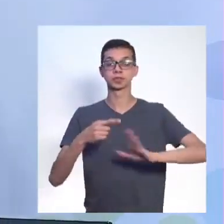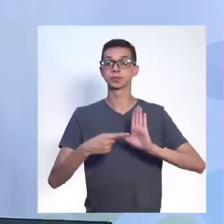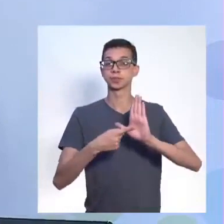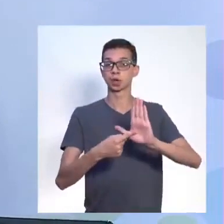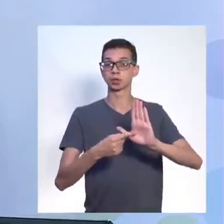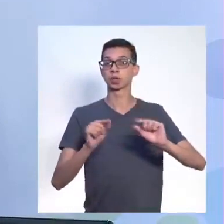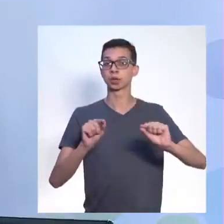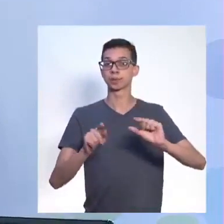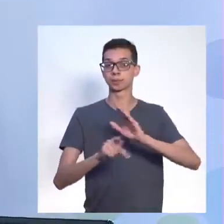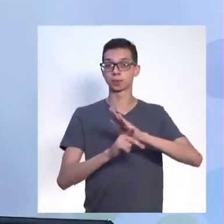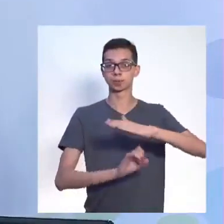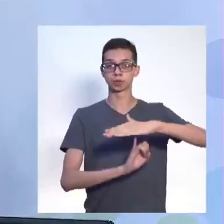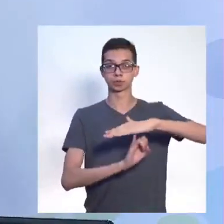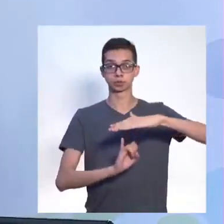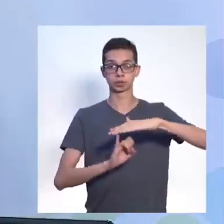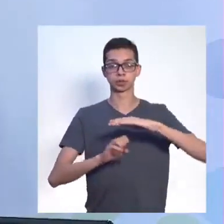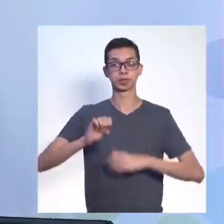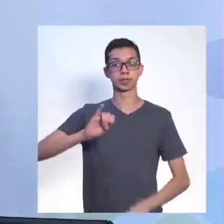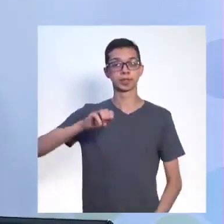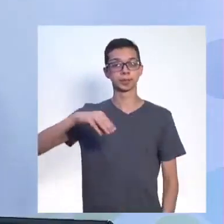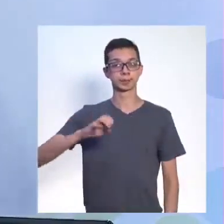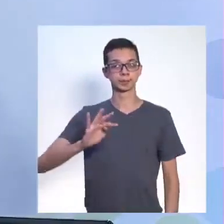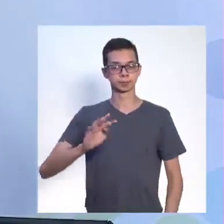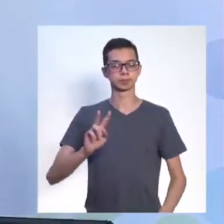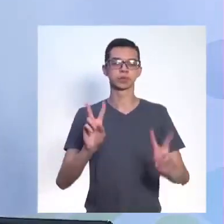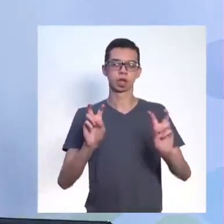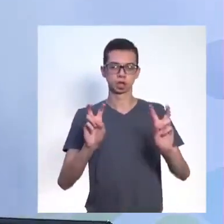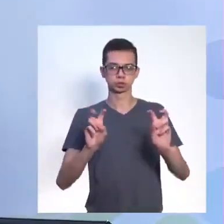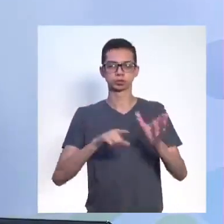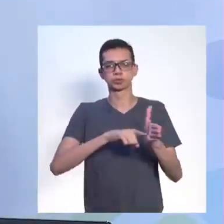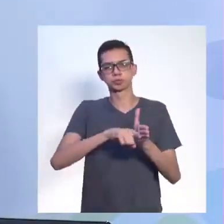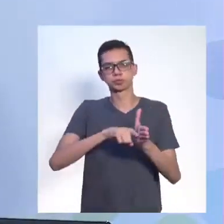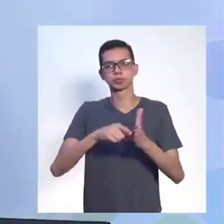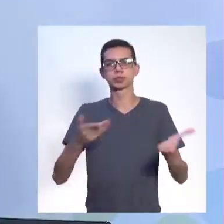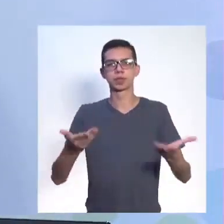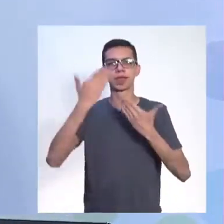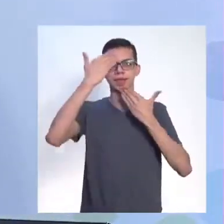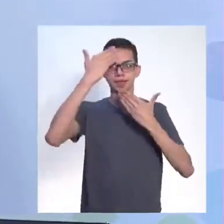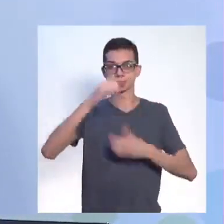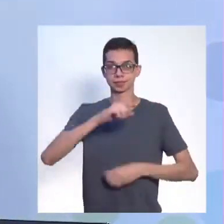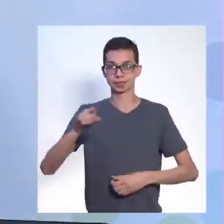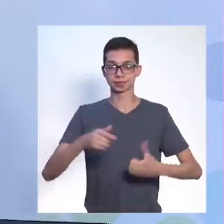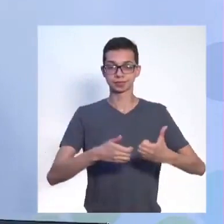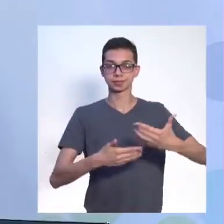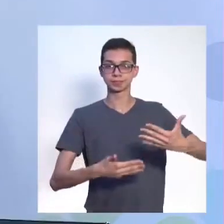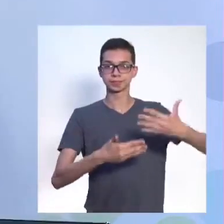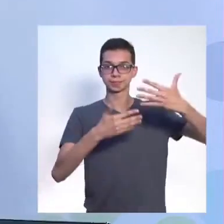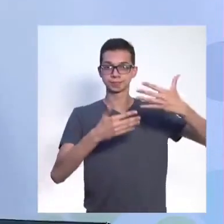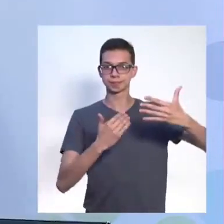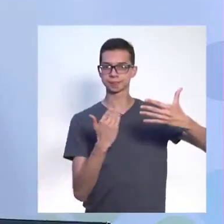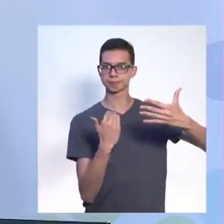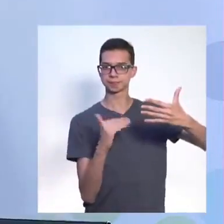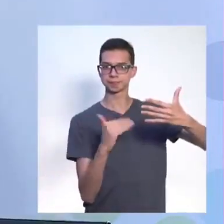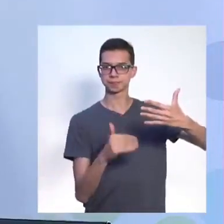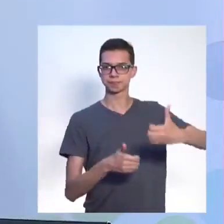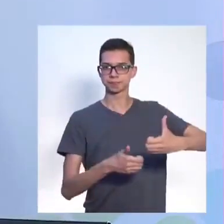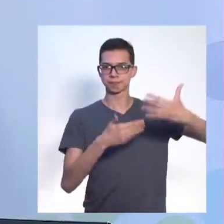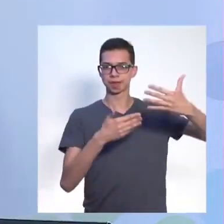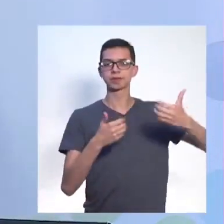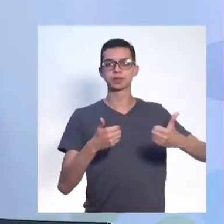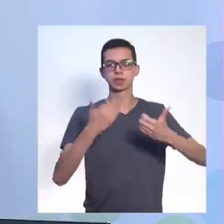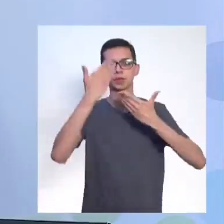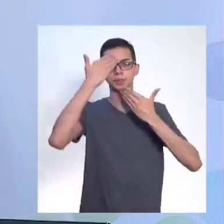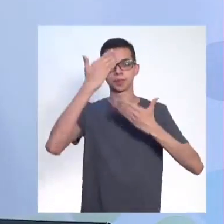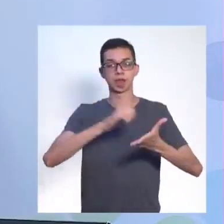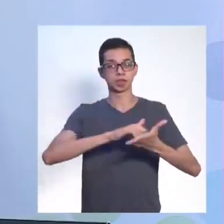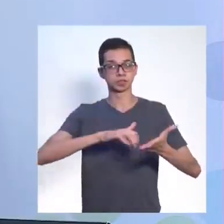do Instituto aí que trata desse assunto. Então eu quero agradecer a todos aí pela participação no chat, obrigado a todos. Vai ter uma atividade aí, depois vocês